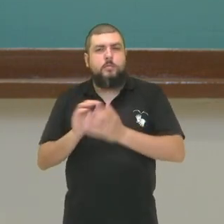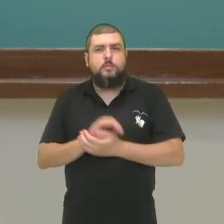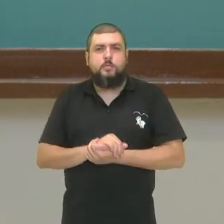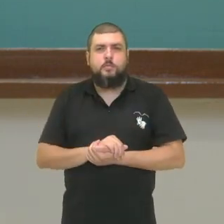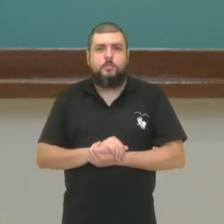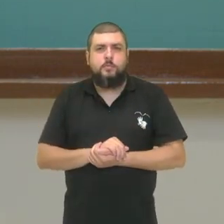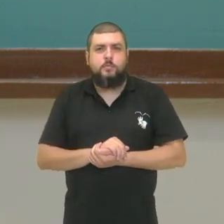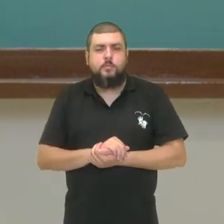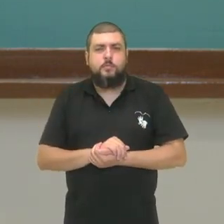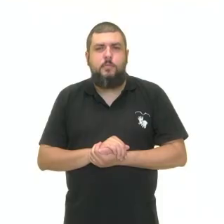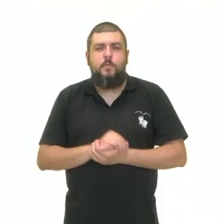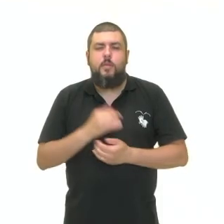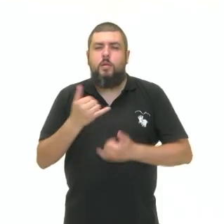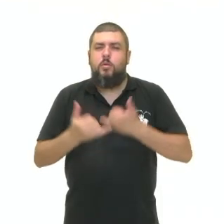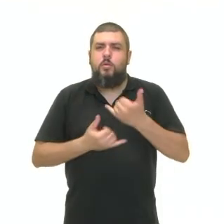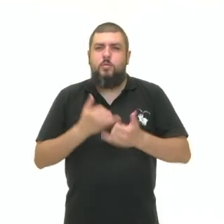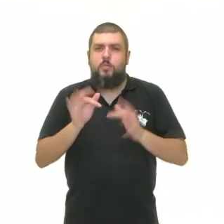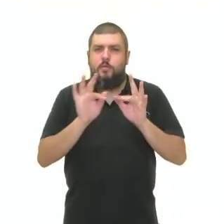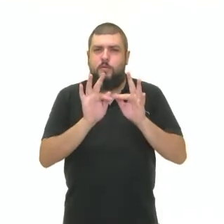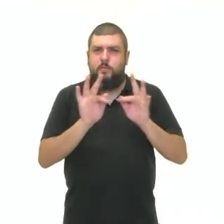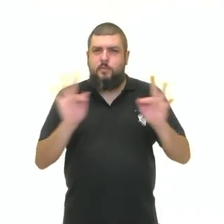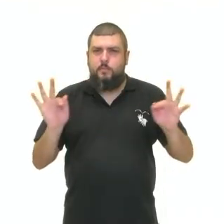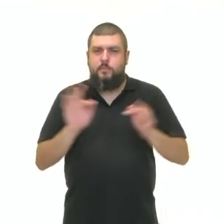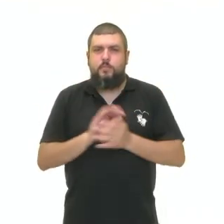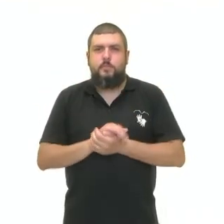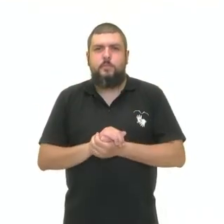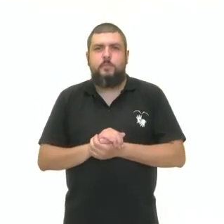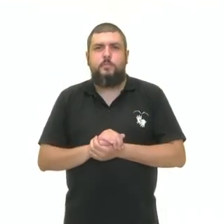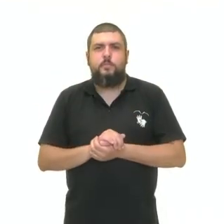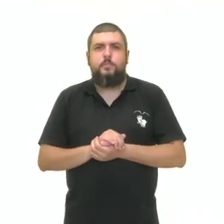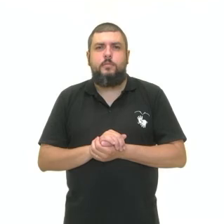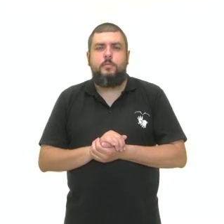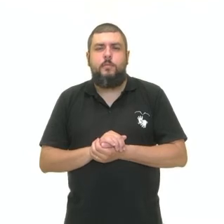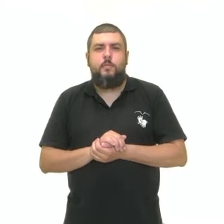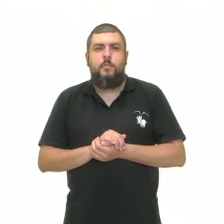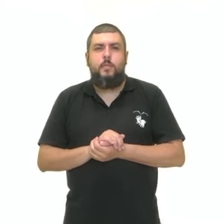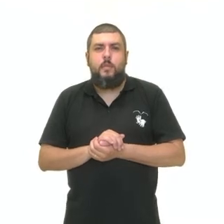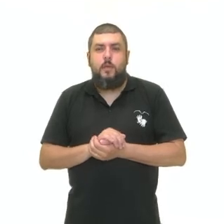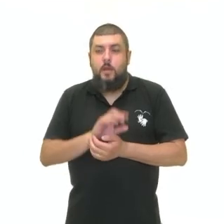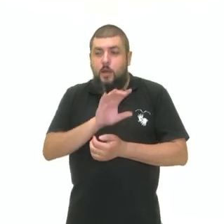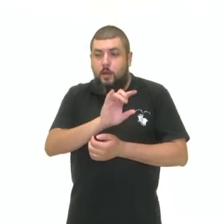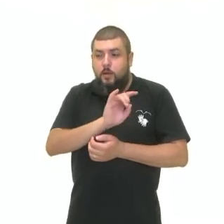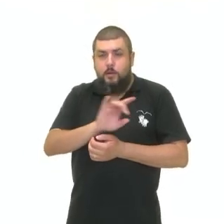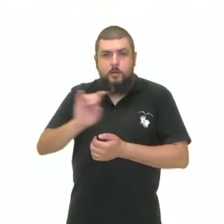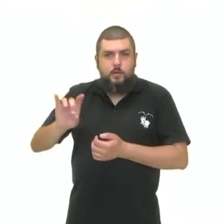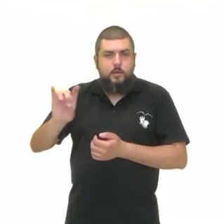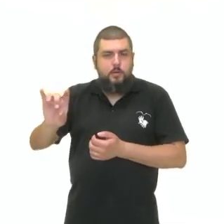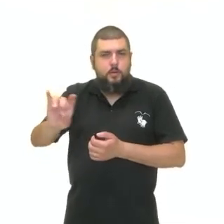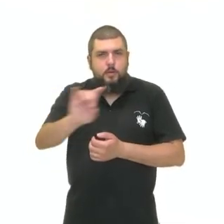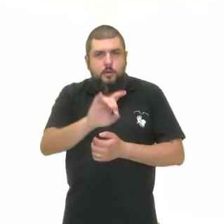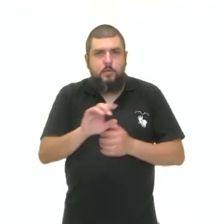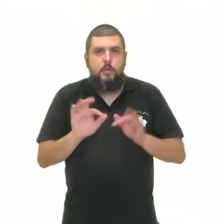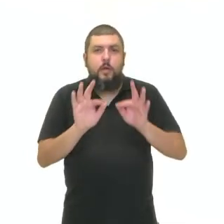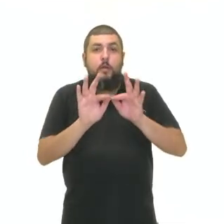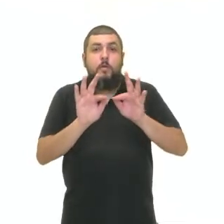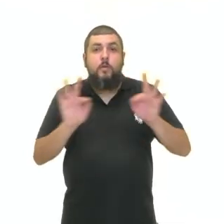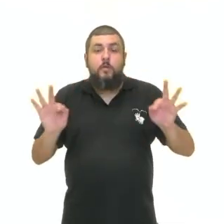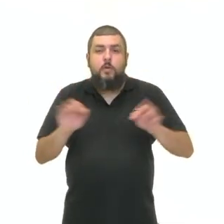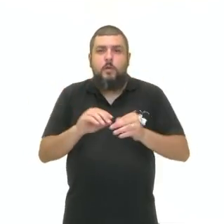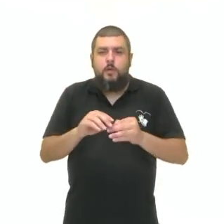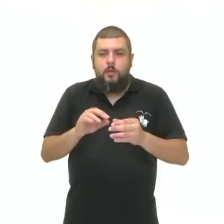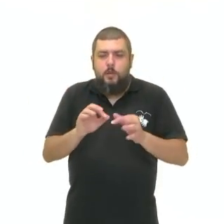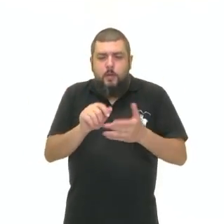Jogo das frases. Antes de começar a cena, todos os jogadores sugerem frases que são colocadas numa